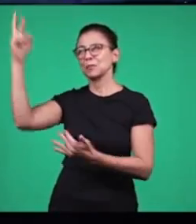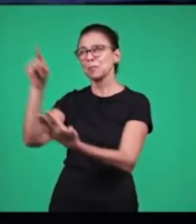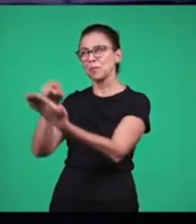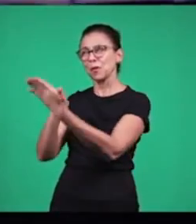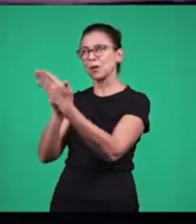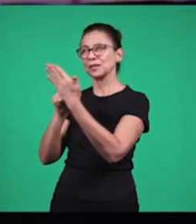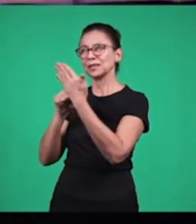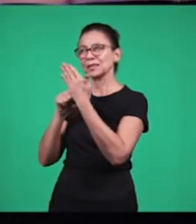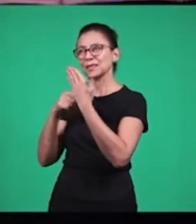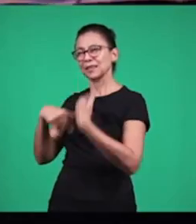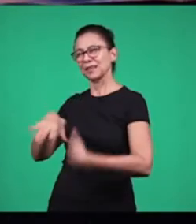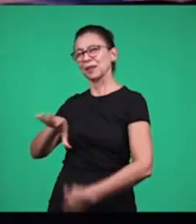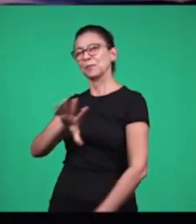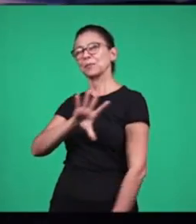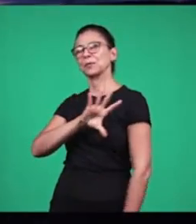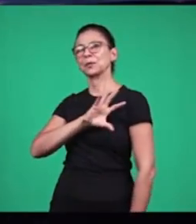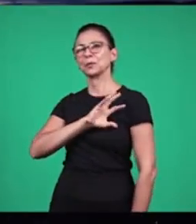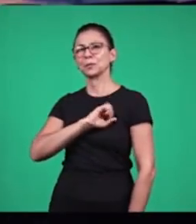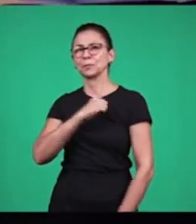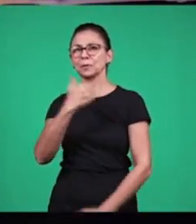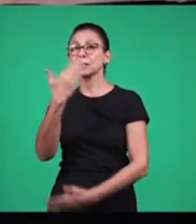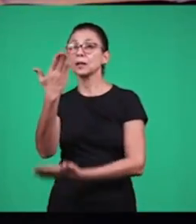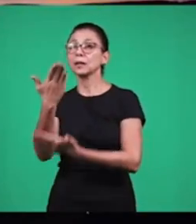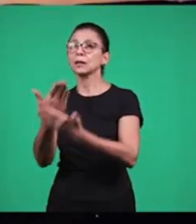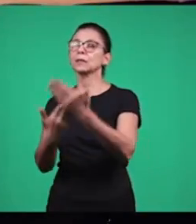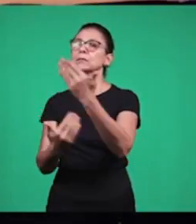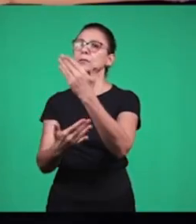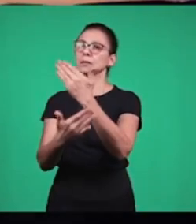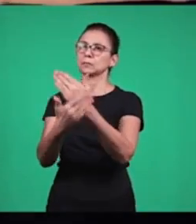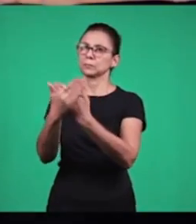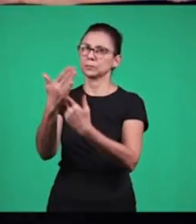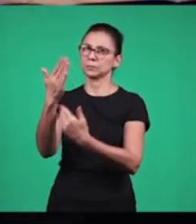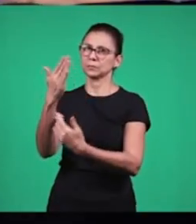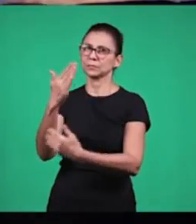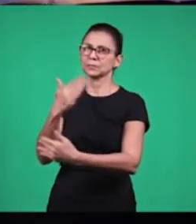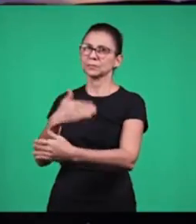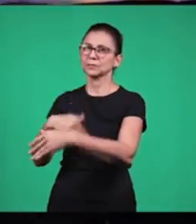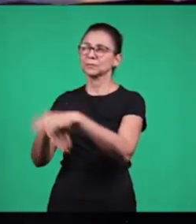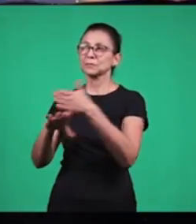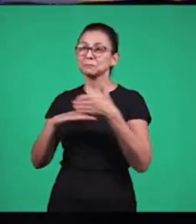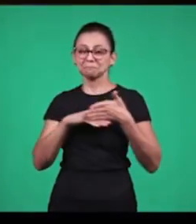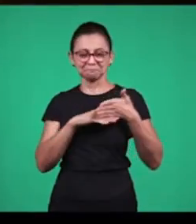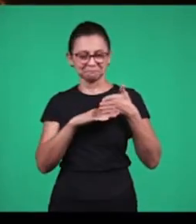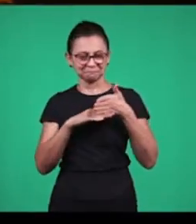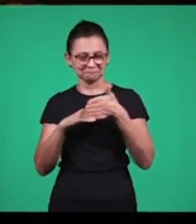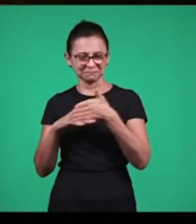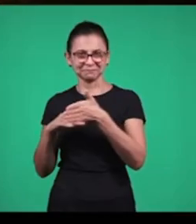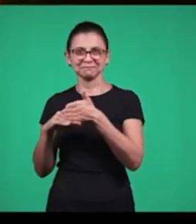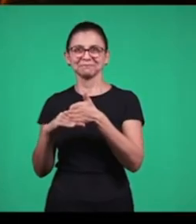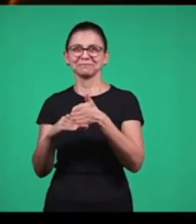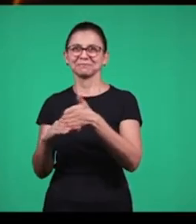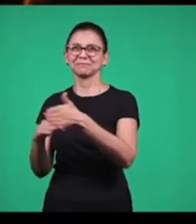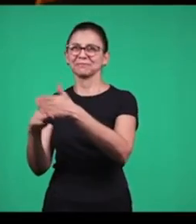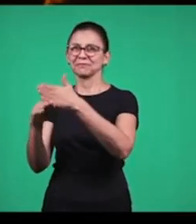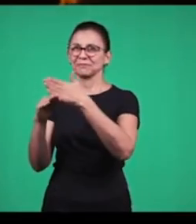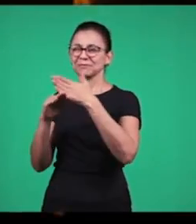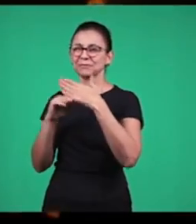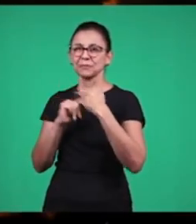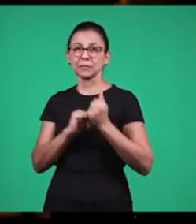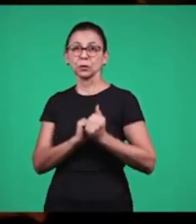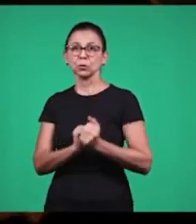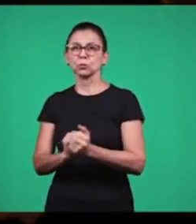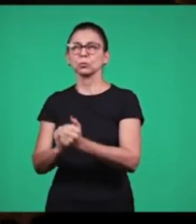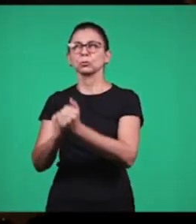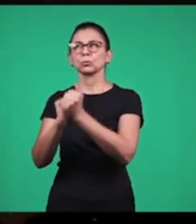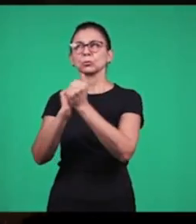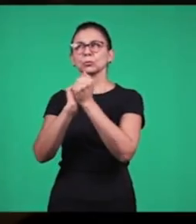Revela-me o teu amor, com tua mão vem me guiar, pois junto a